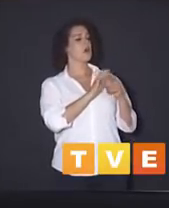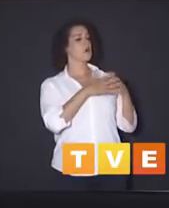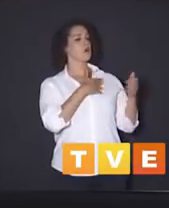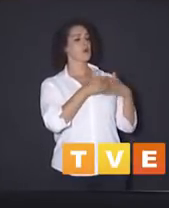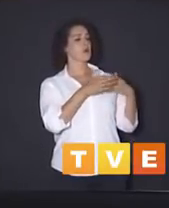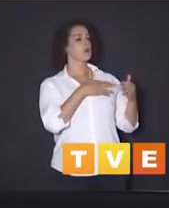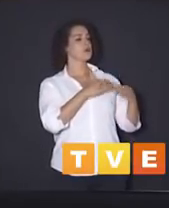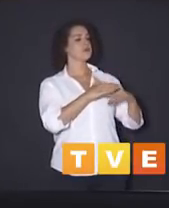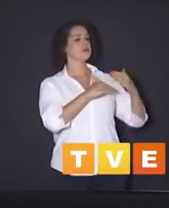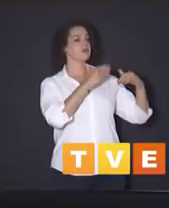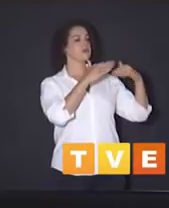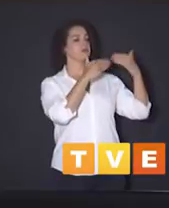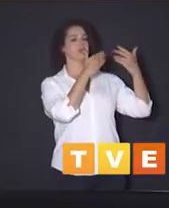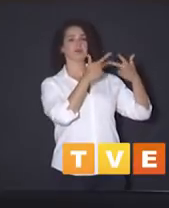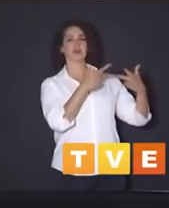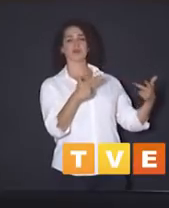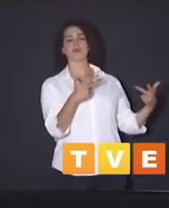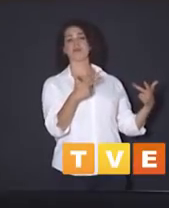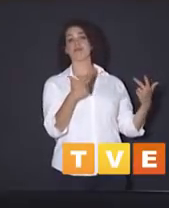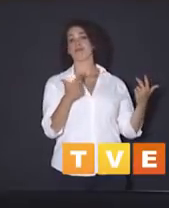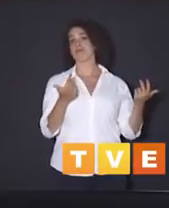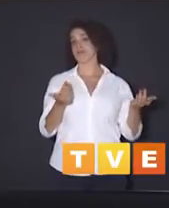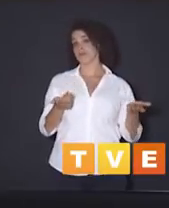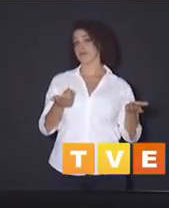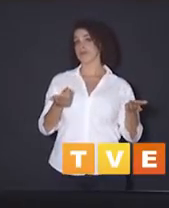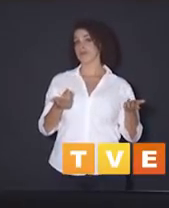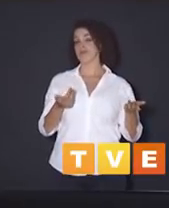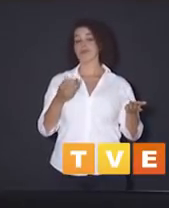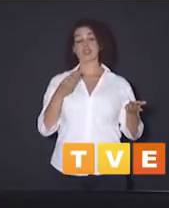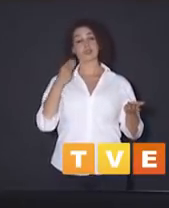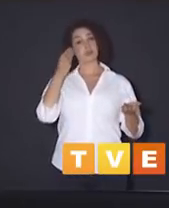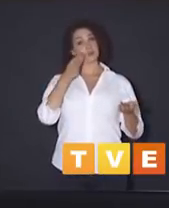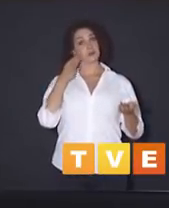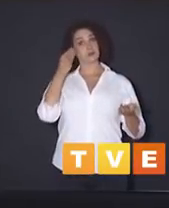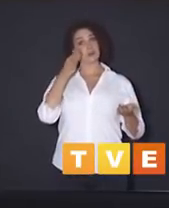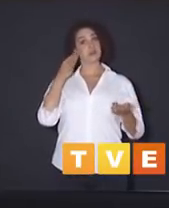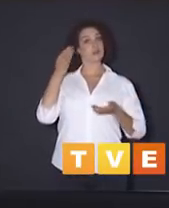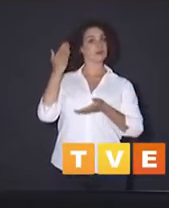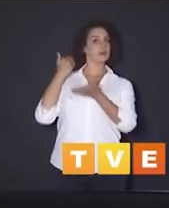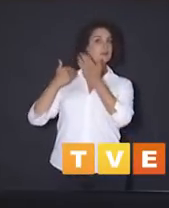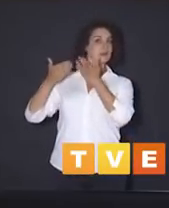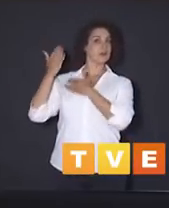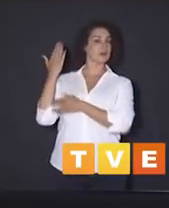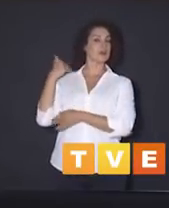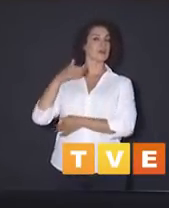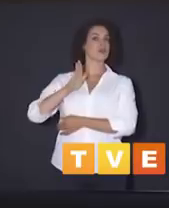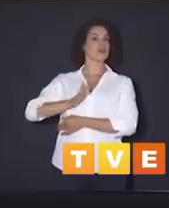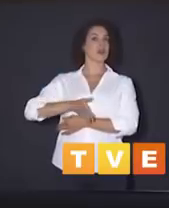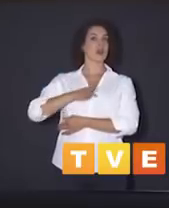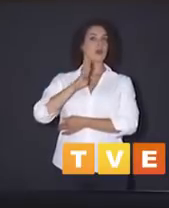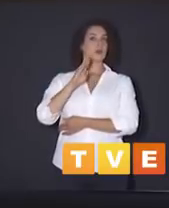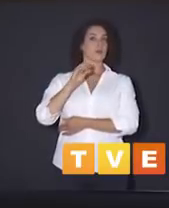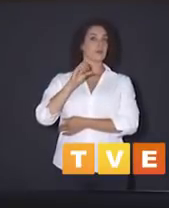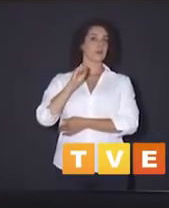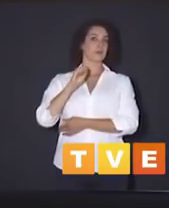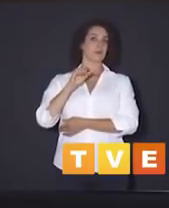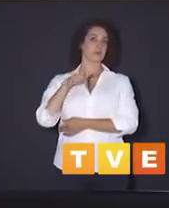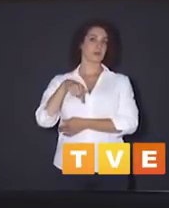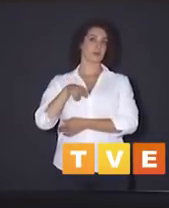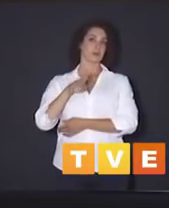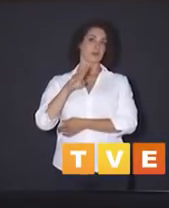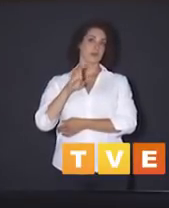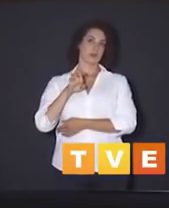desenvolvimento bem nós temos uma experiência anterior no bosque das bromélias ali na na